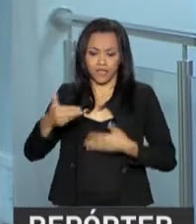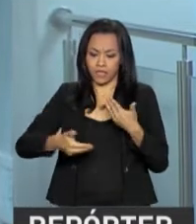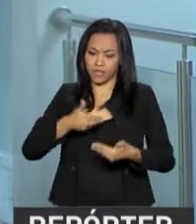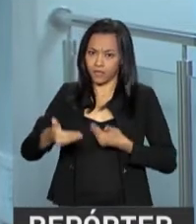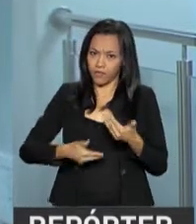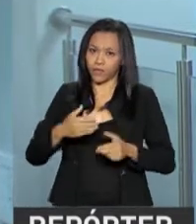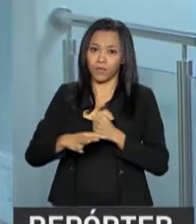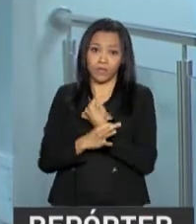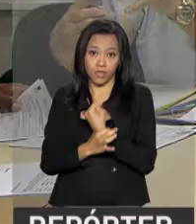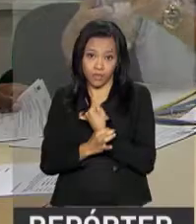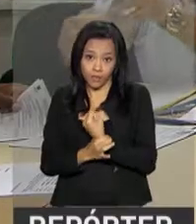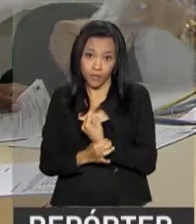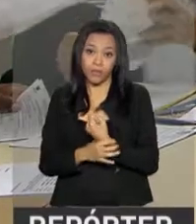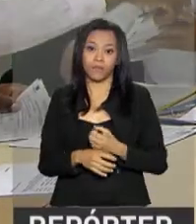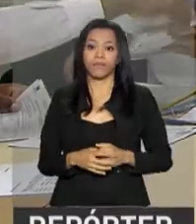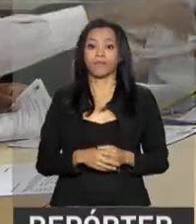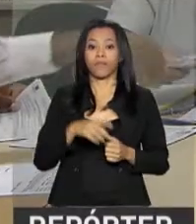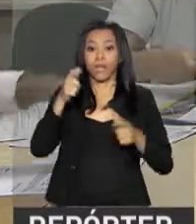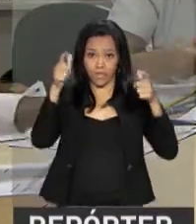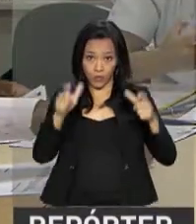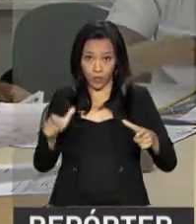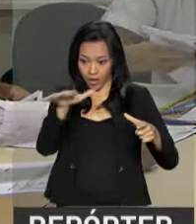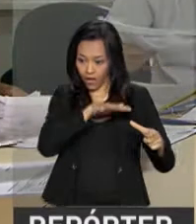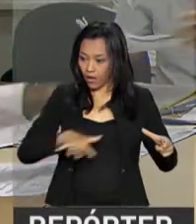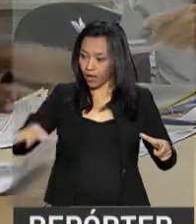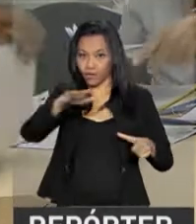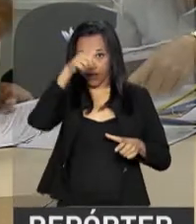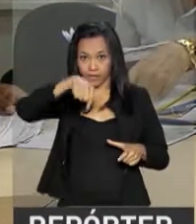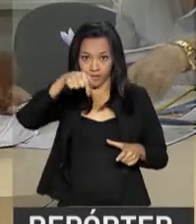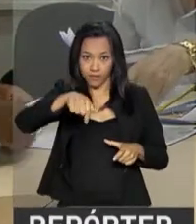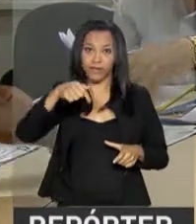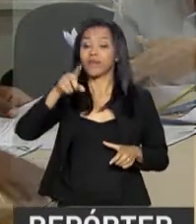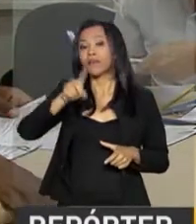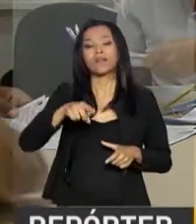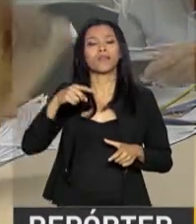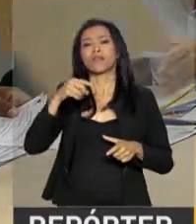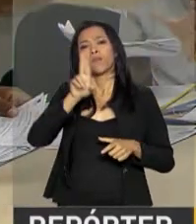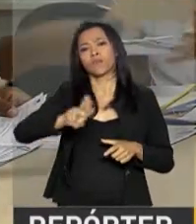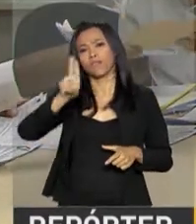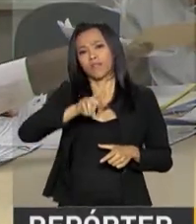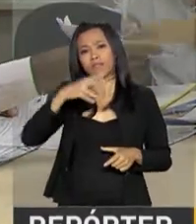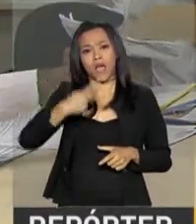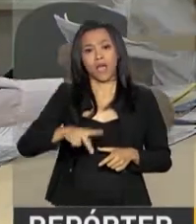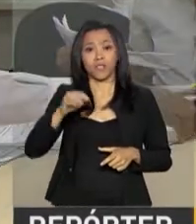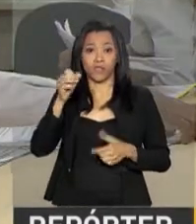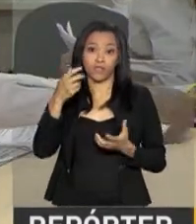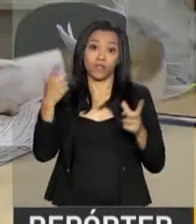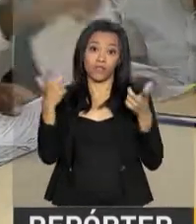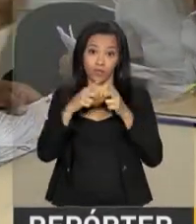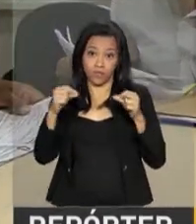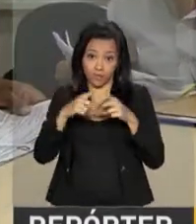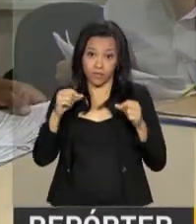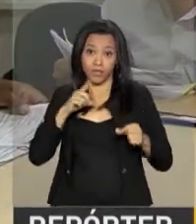seguro consistente este núcleo de apoio contado e fiscal e que em uma universidade do distrito federal ea um